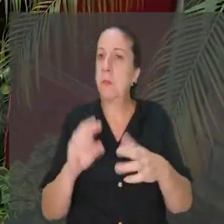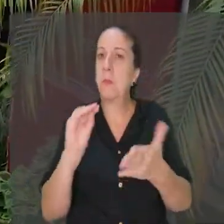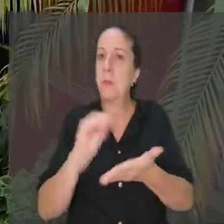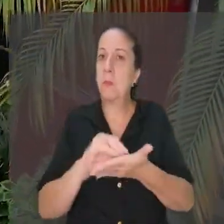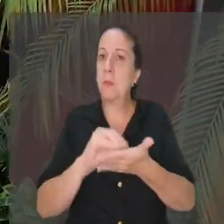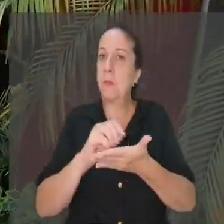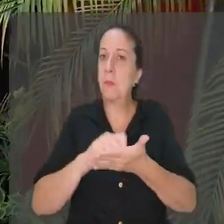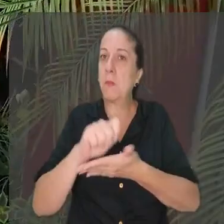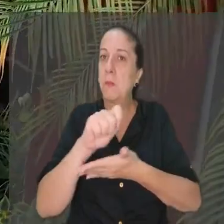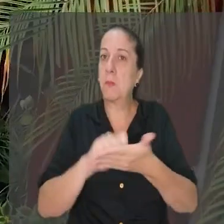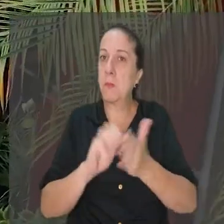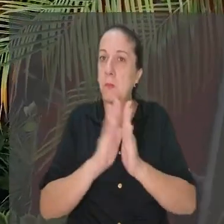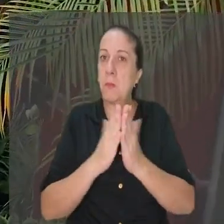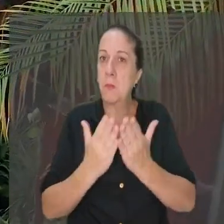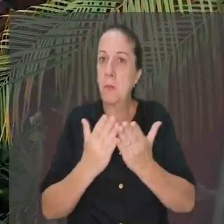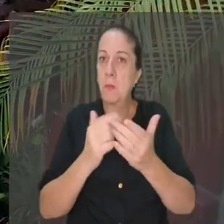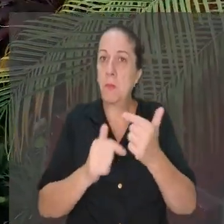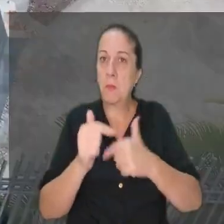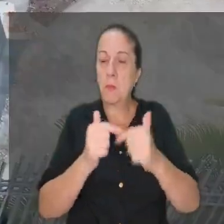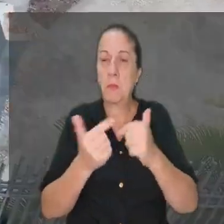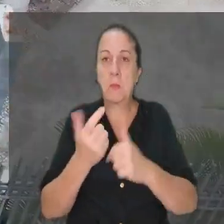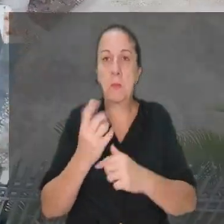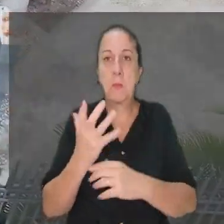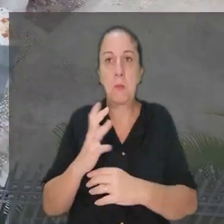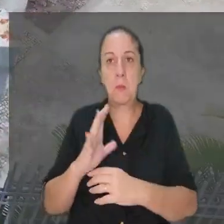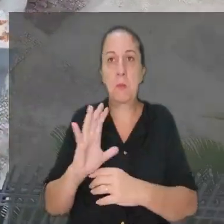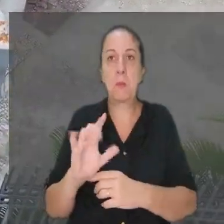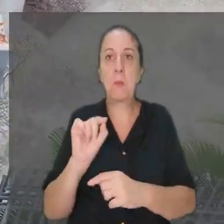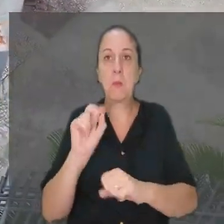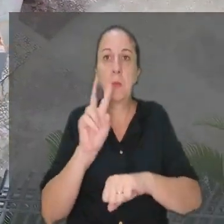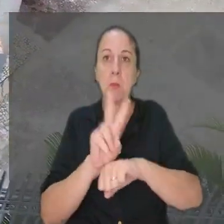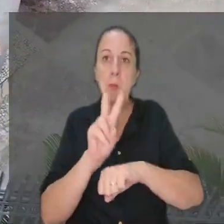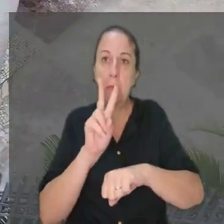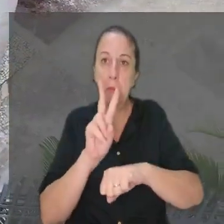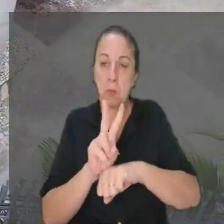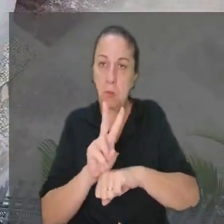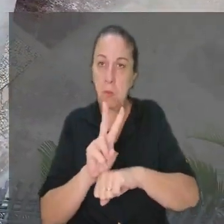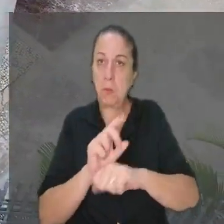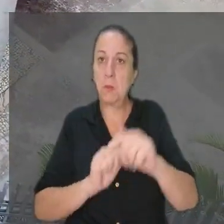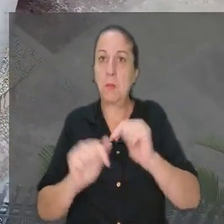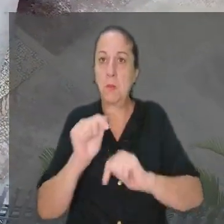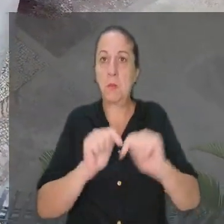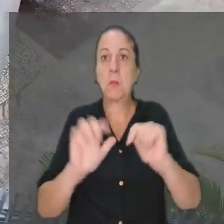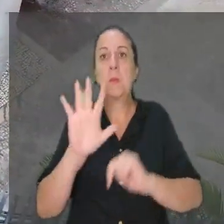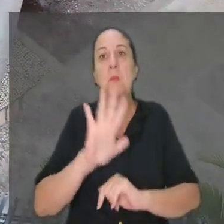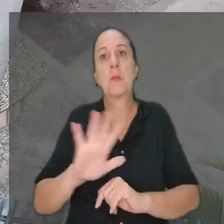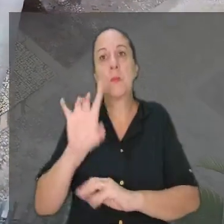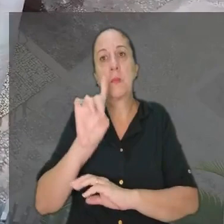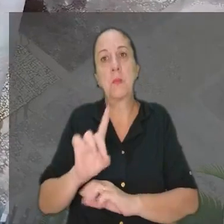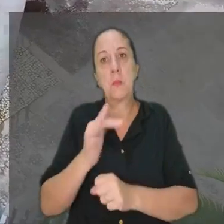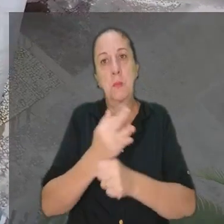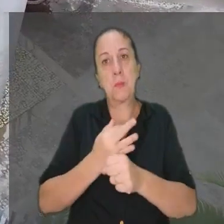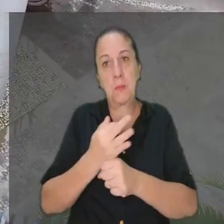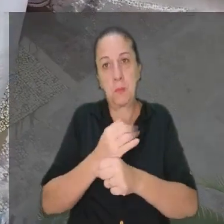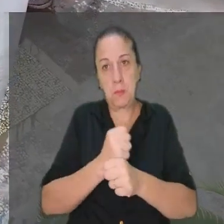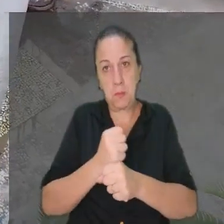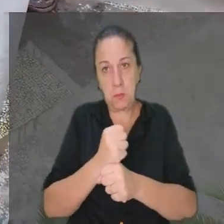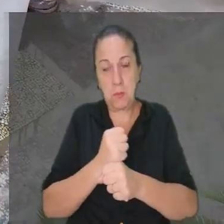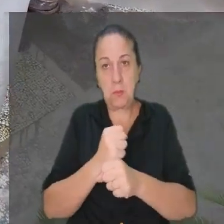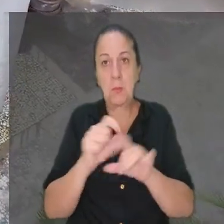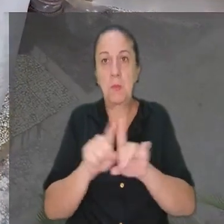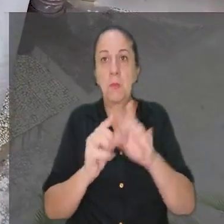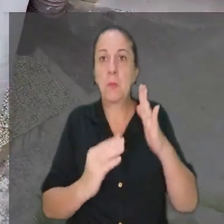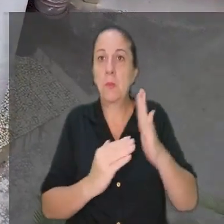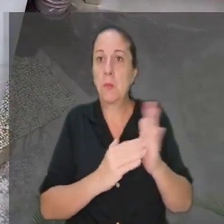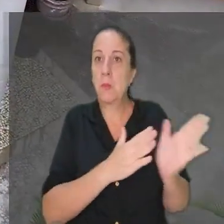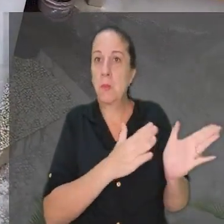de anotação na carteira de trabalho impediu o ator de ter a proteção trabalhista que gera direitos como férias anuais,